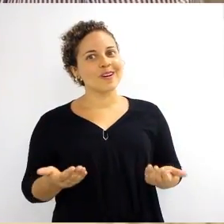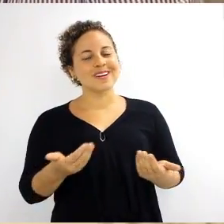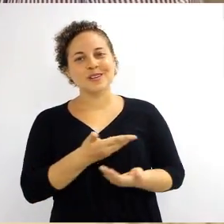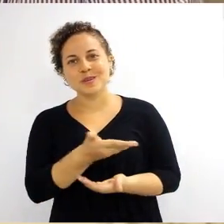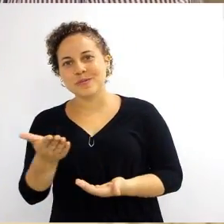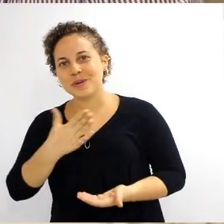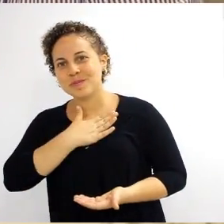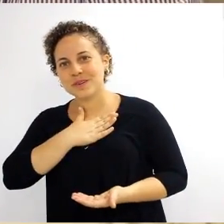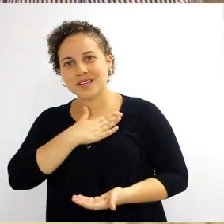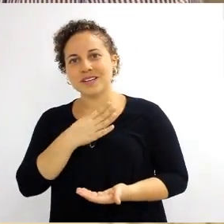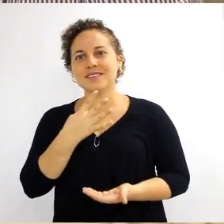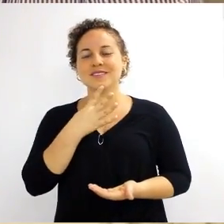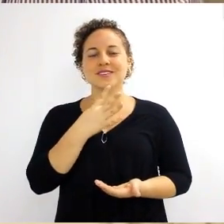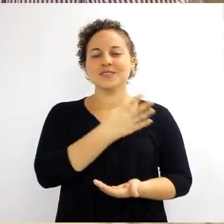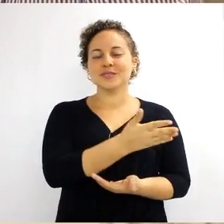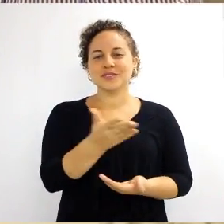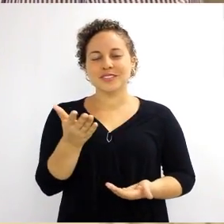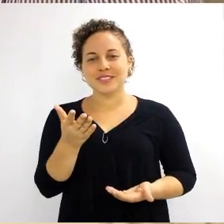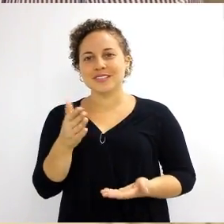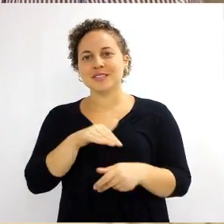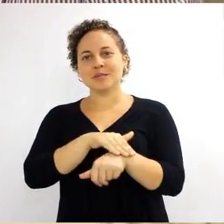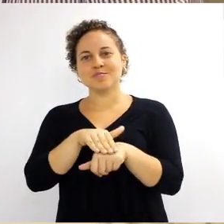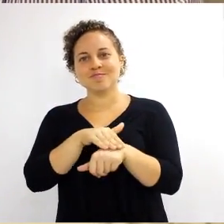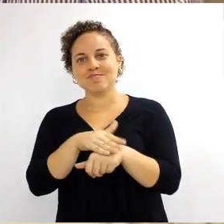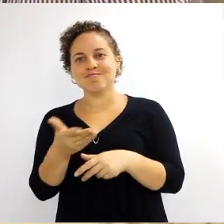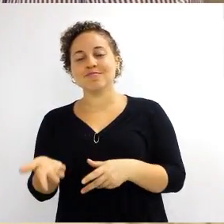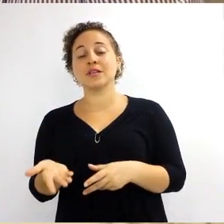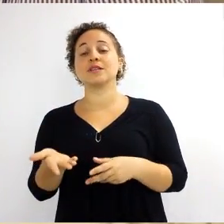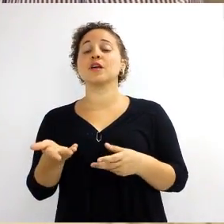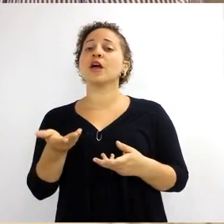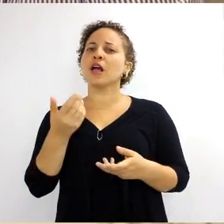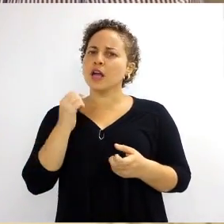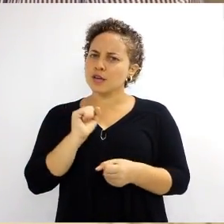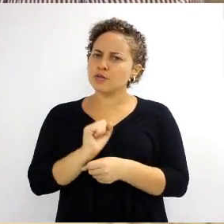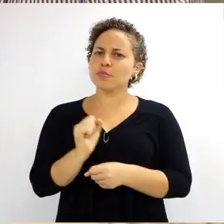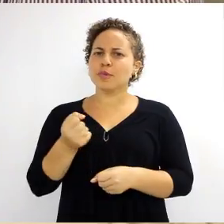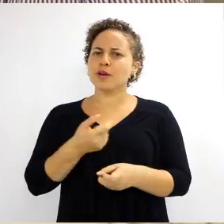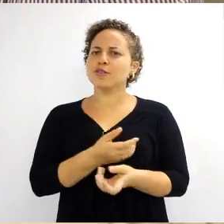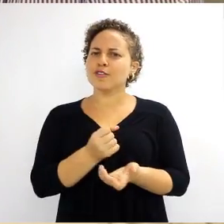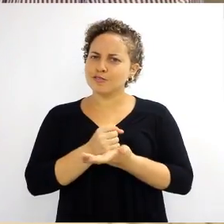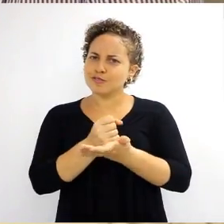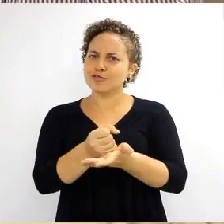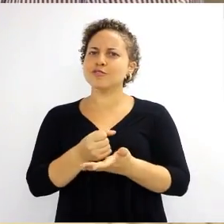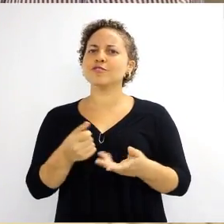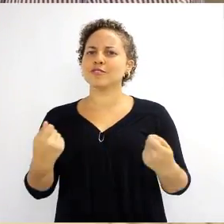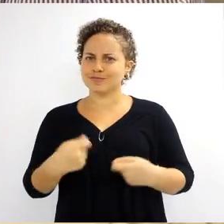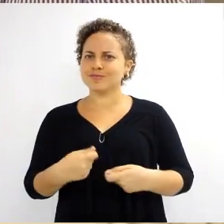um prazer falar com vocês. Espero poder ajudá-los no que for necessário.